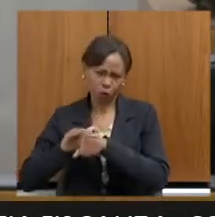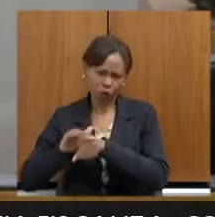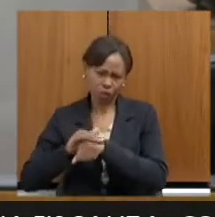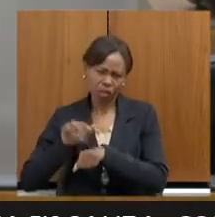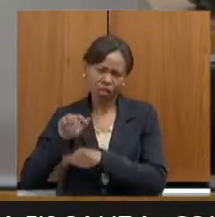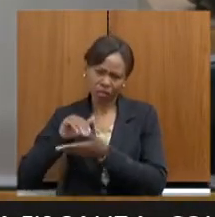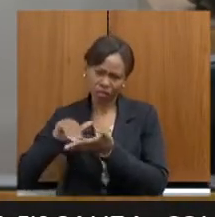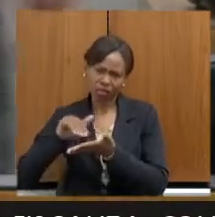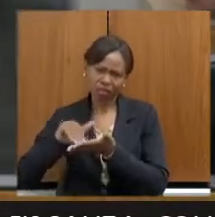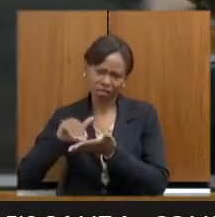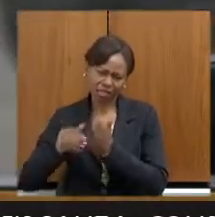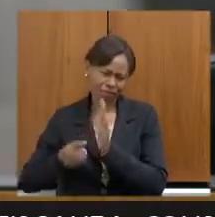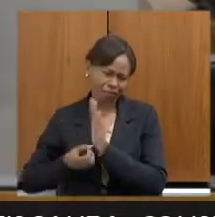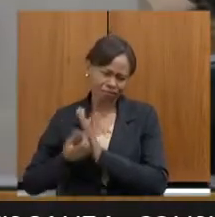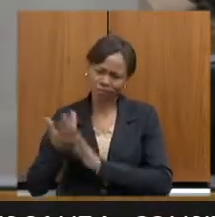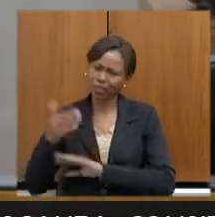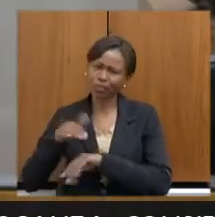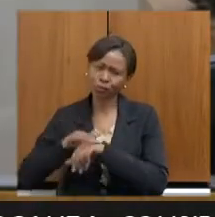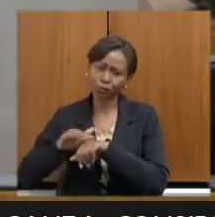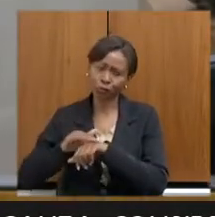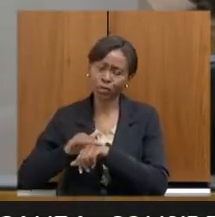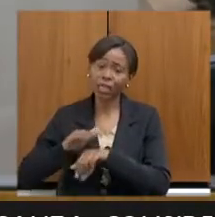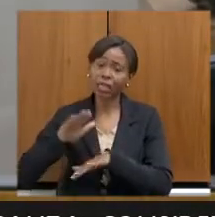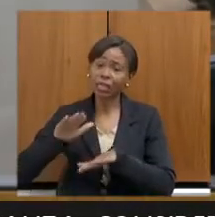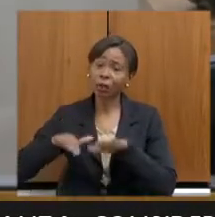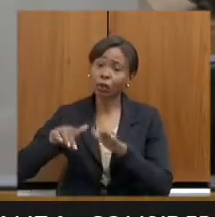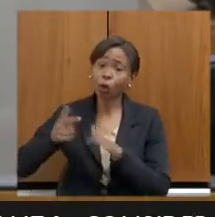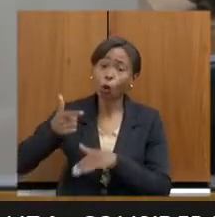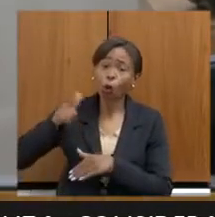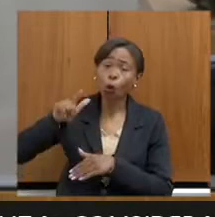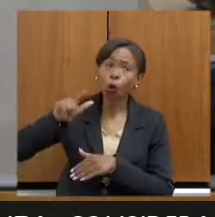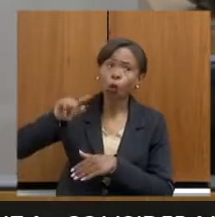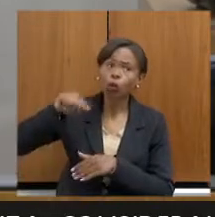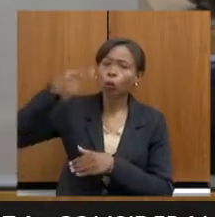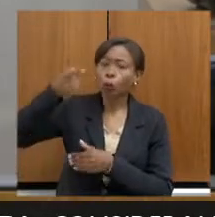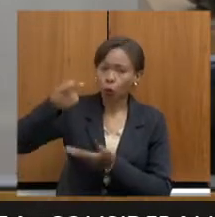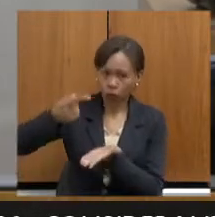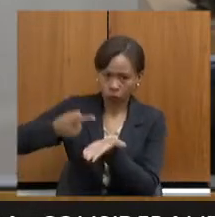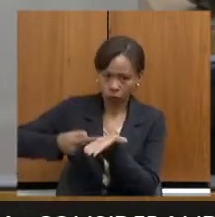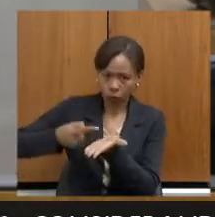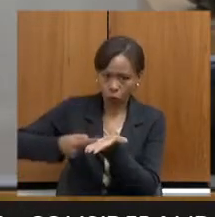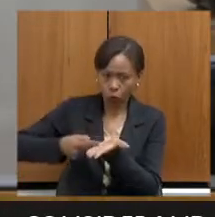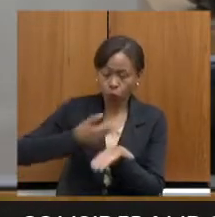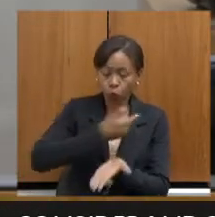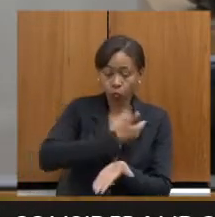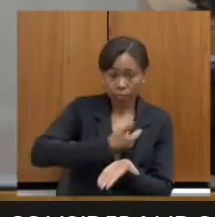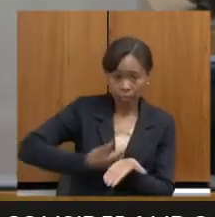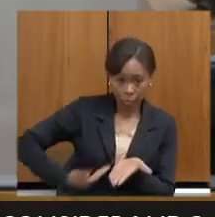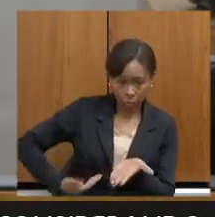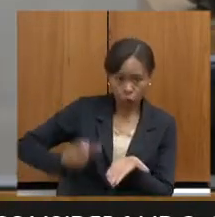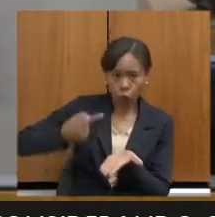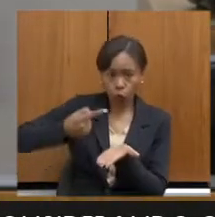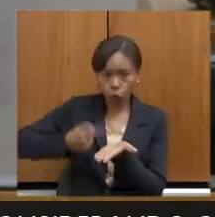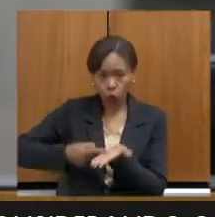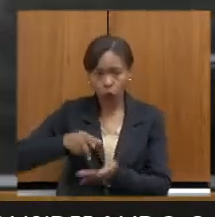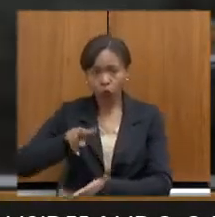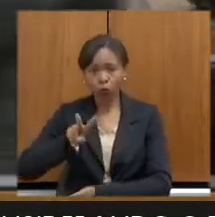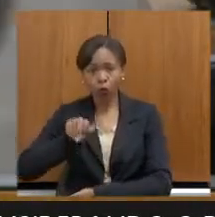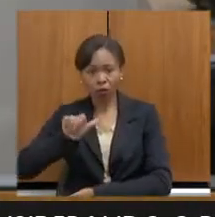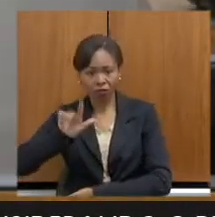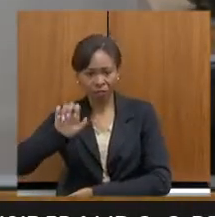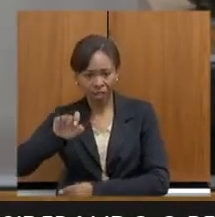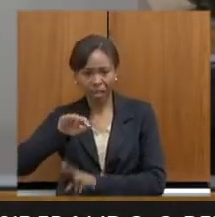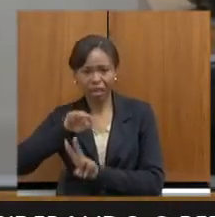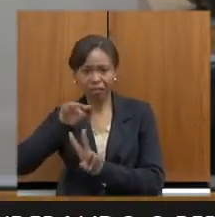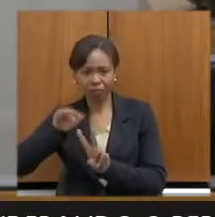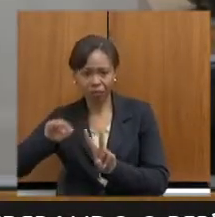provavelmente o Marco do que está sendo gestado aí do Estado a Vale do Rio Doce